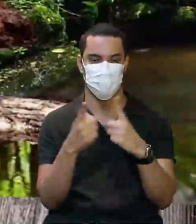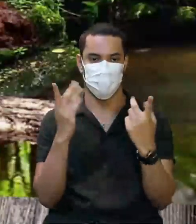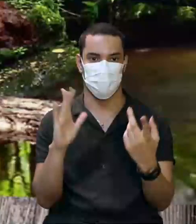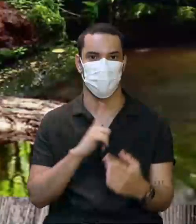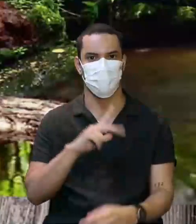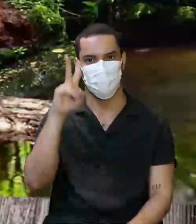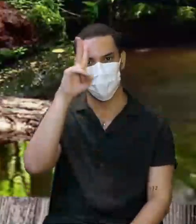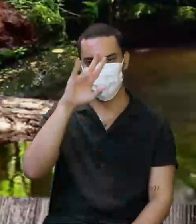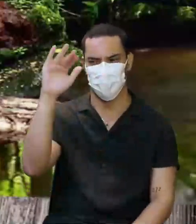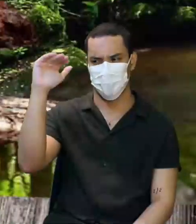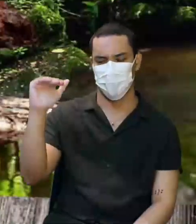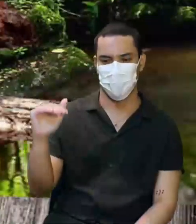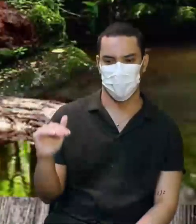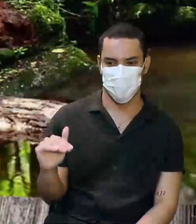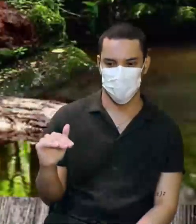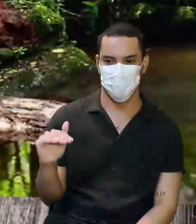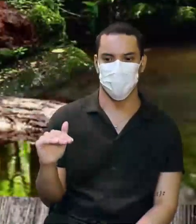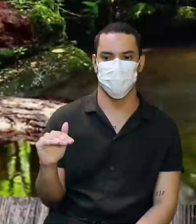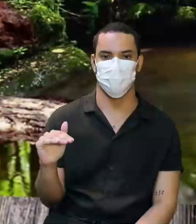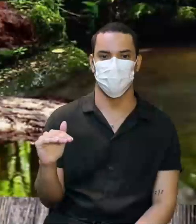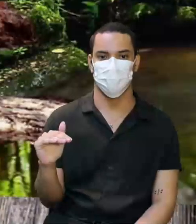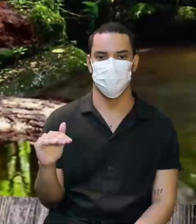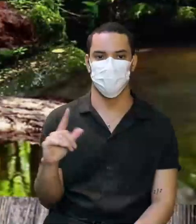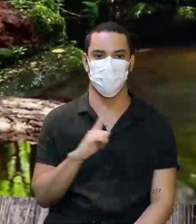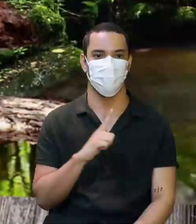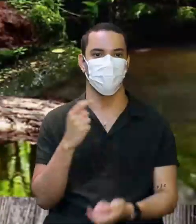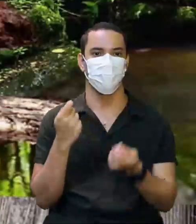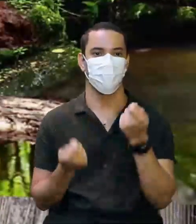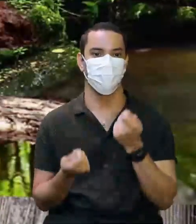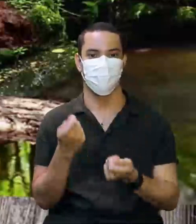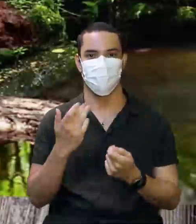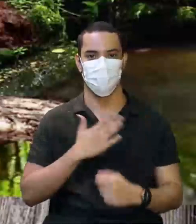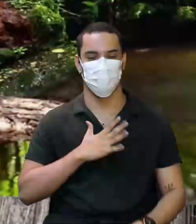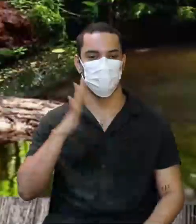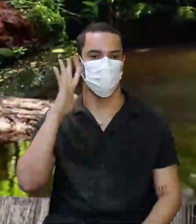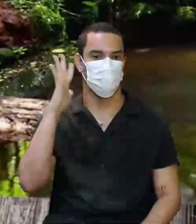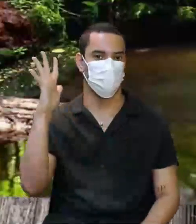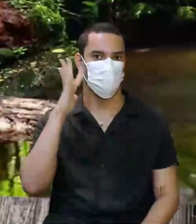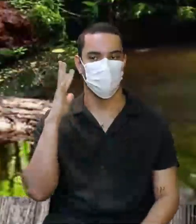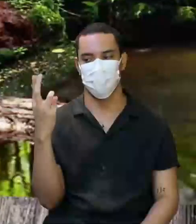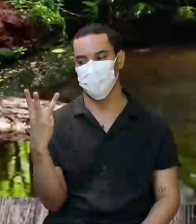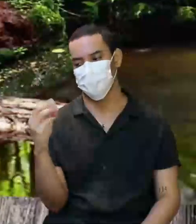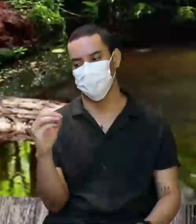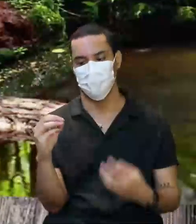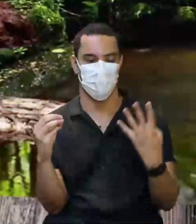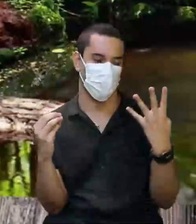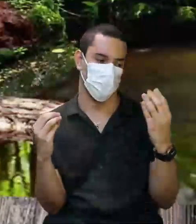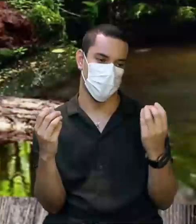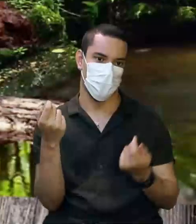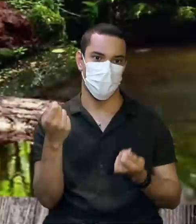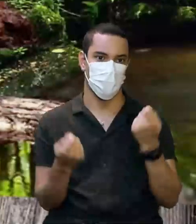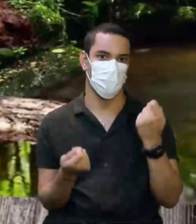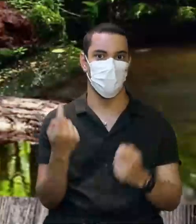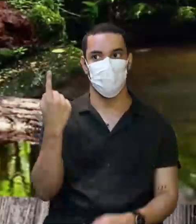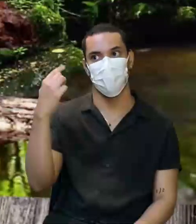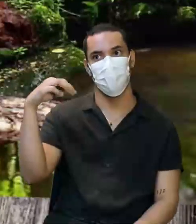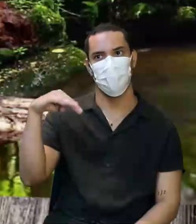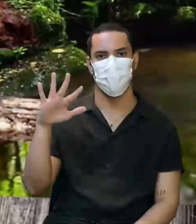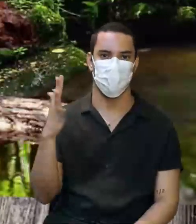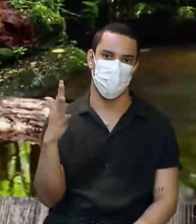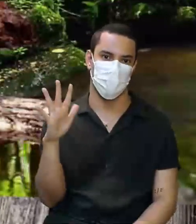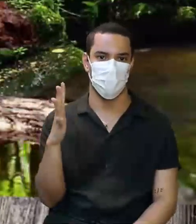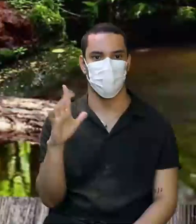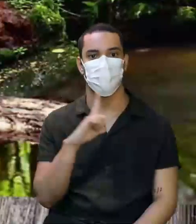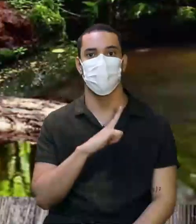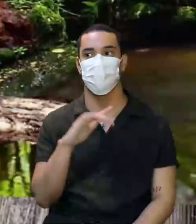eram pequenininhos, né? Pesavam aí o sonho da professora de 30 a 40 quilos, 1 metro e um pouquinho. Eram muito